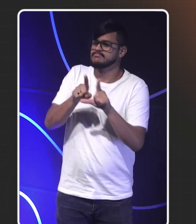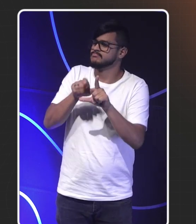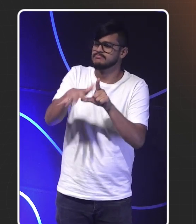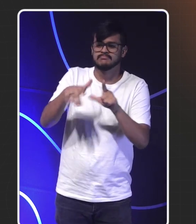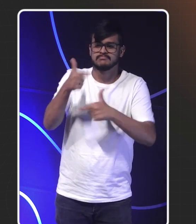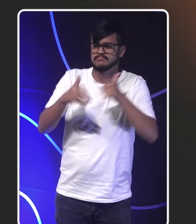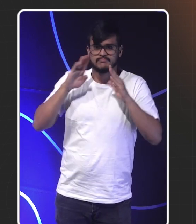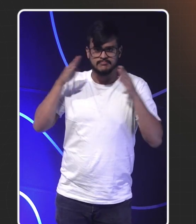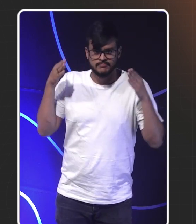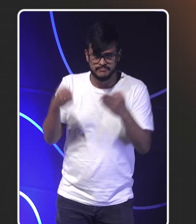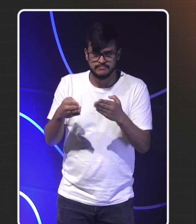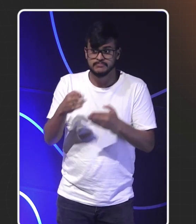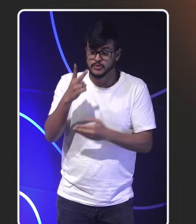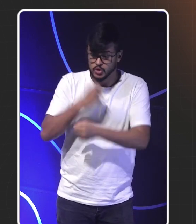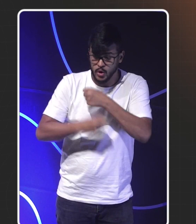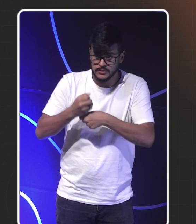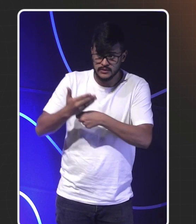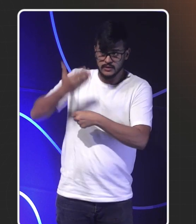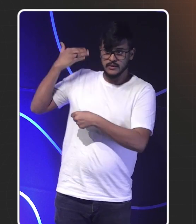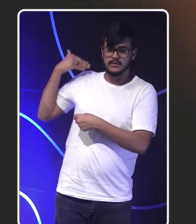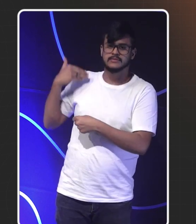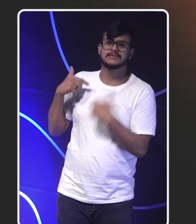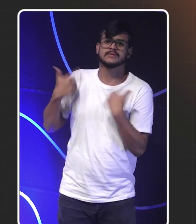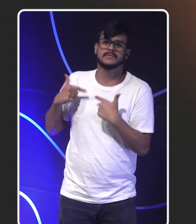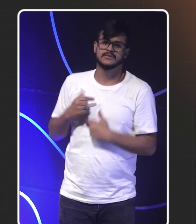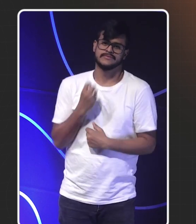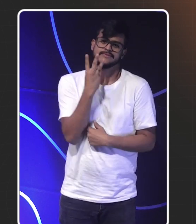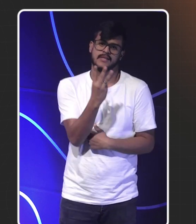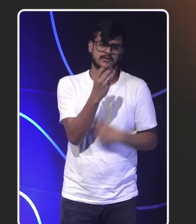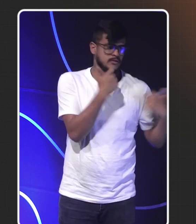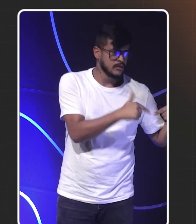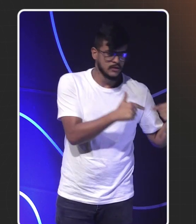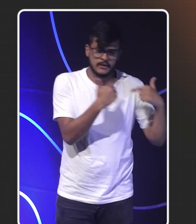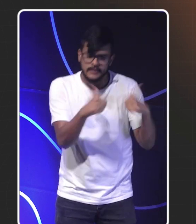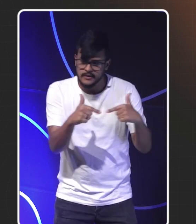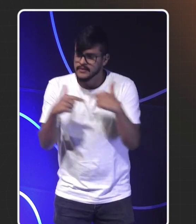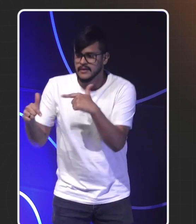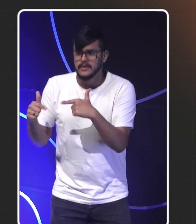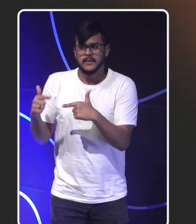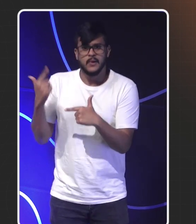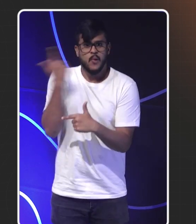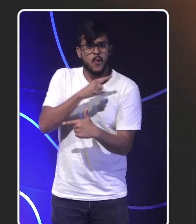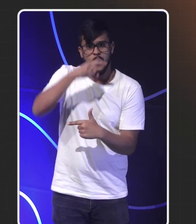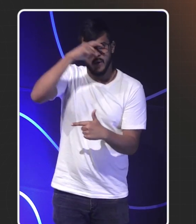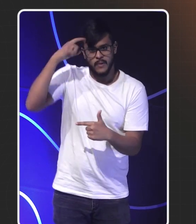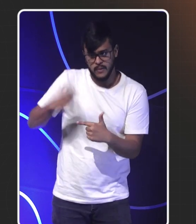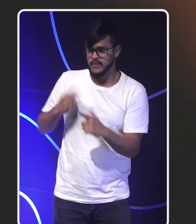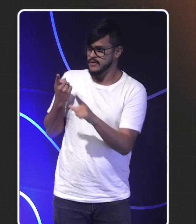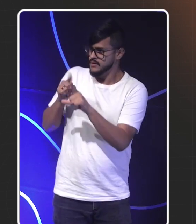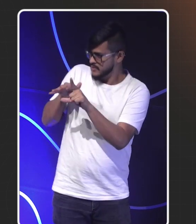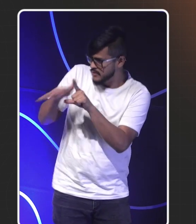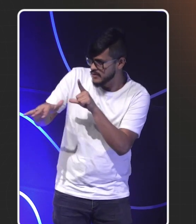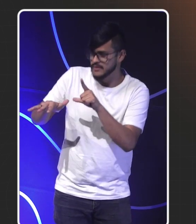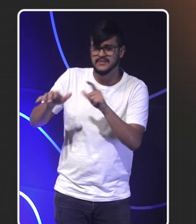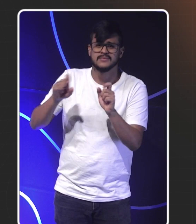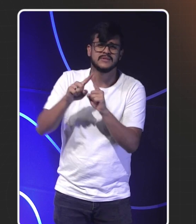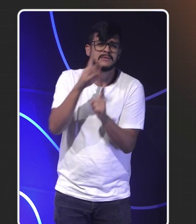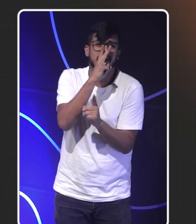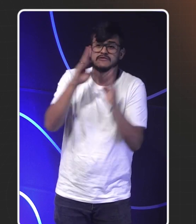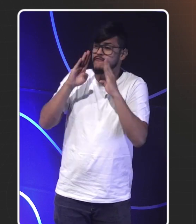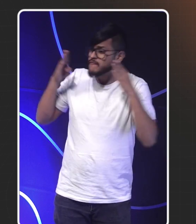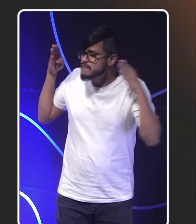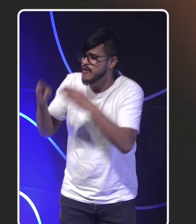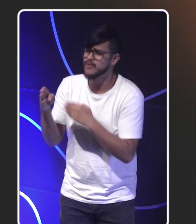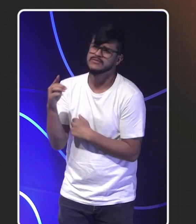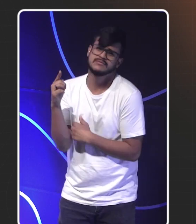2 anos atrás, eu tinha 3 empregos para poder dar conta disso tudo, e ao mesmo tempo não conseguia focar só na criação